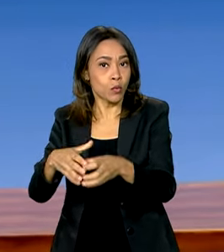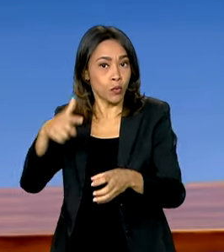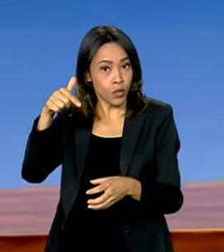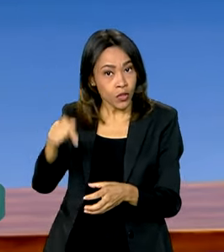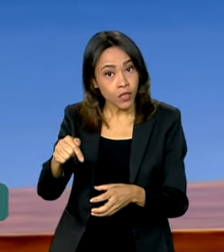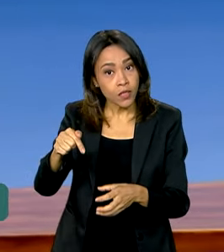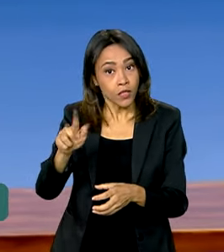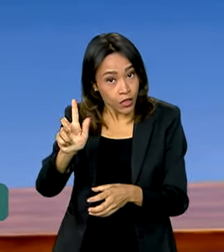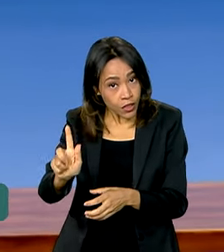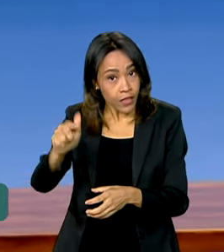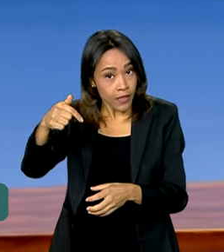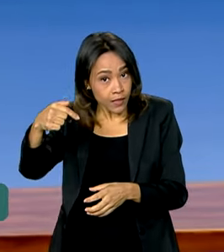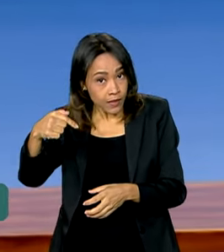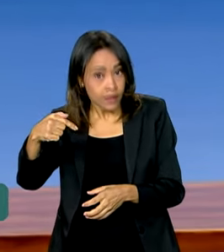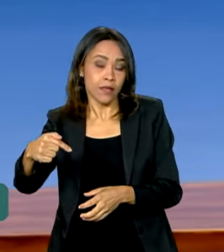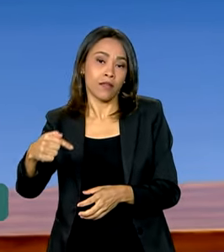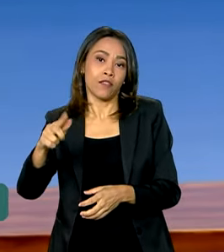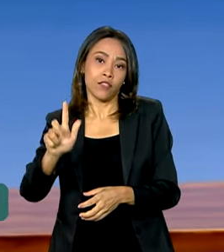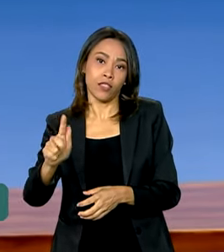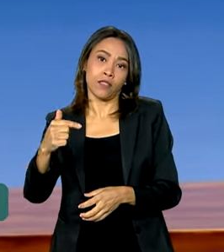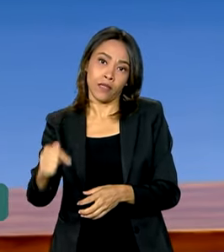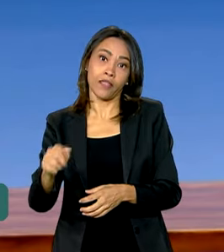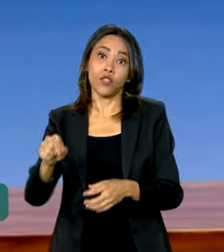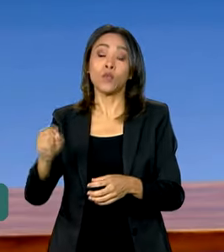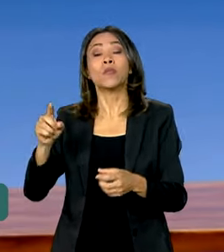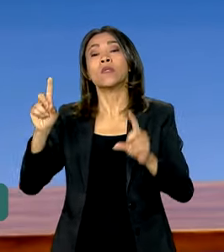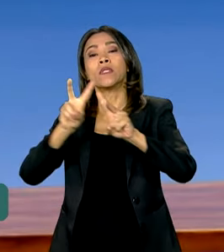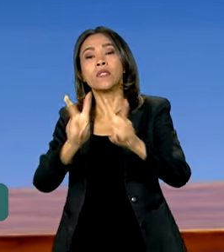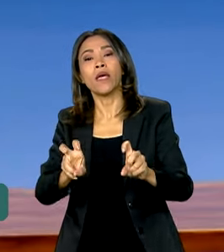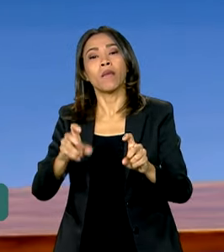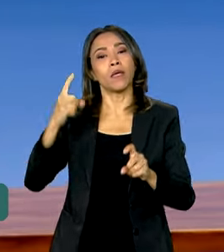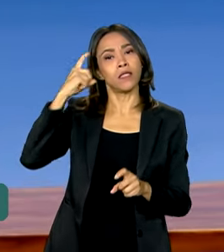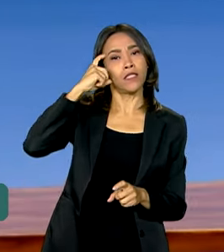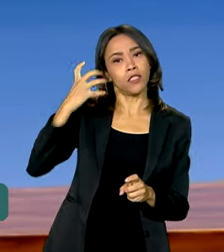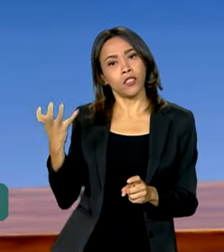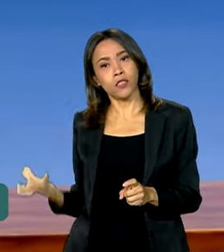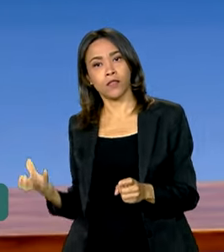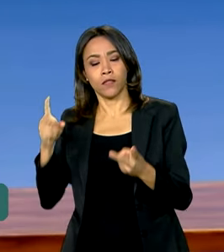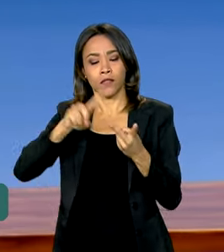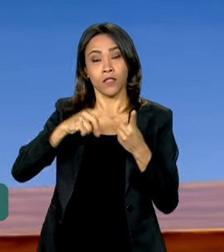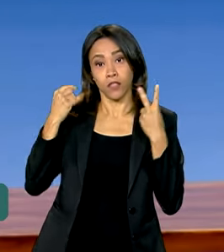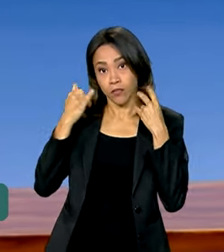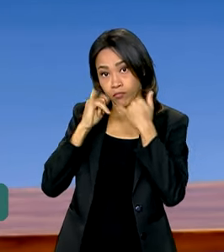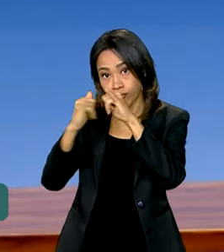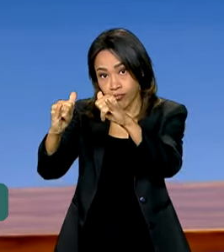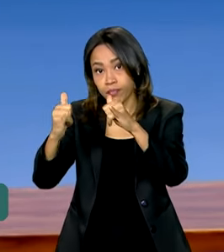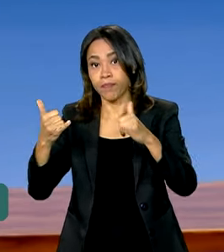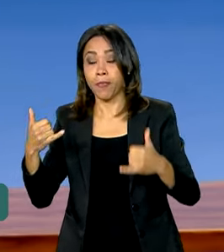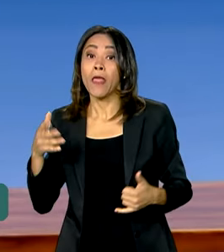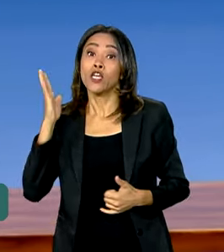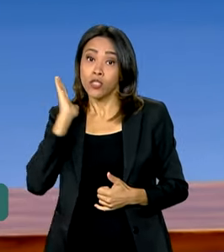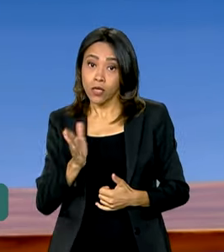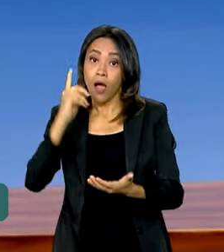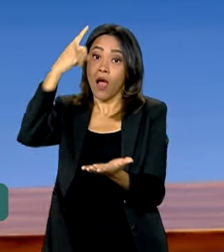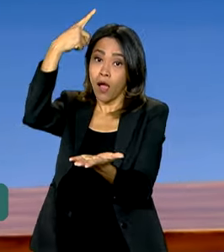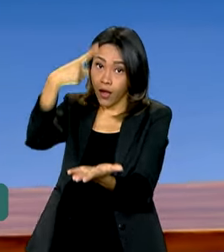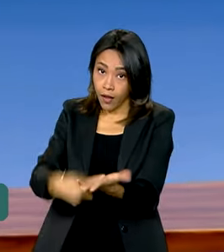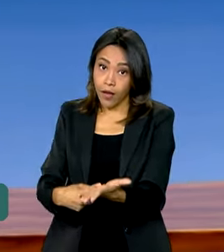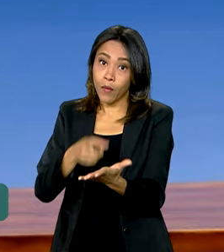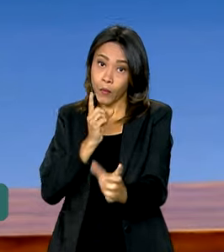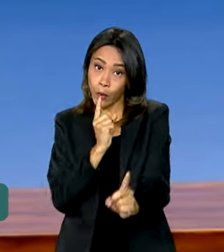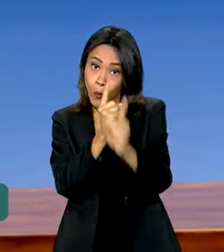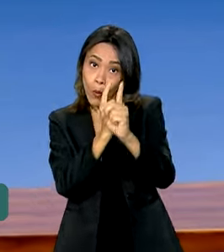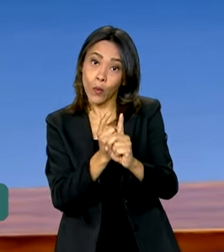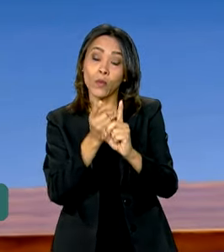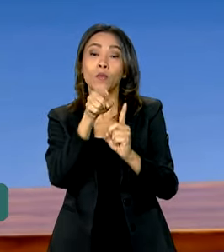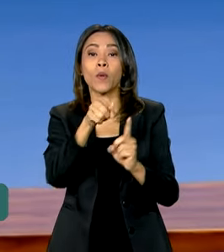do mundo, serão debatidos temas como inteligência artificial e energia. Lula já tem encontro confirmado com o Papa